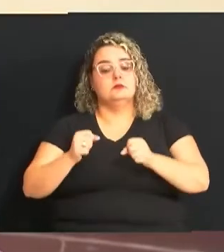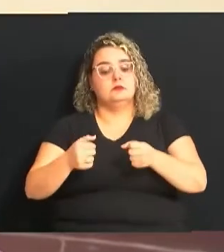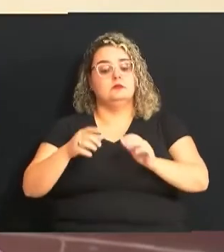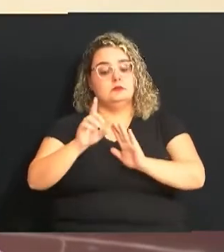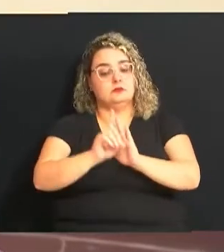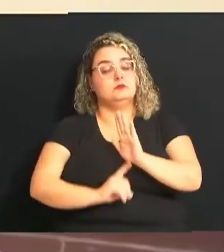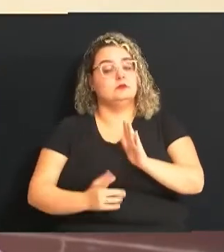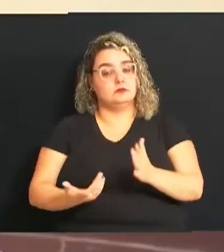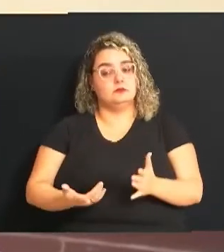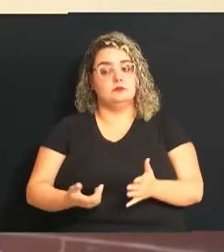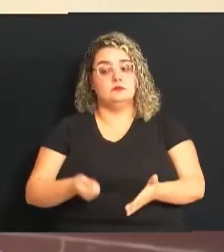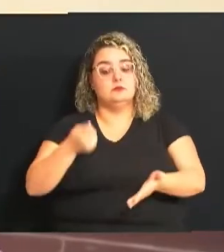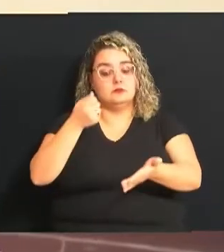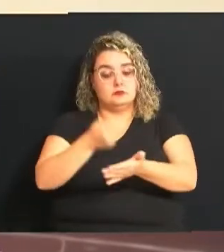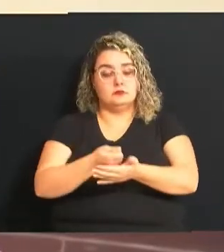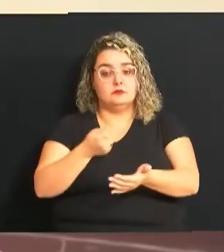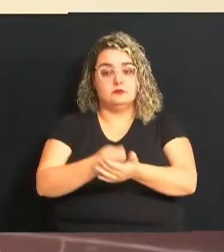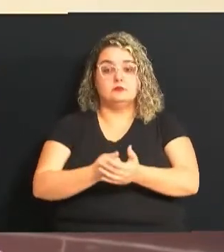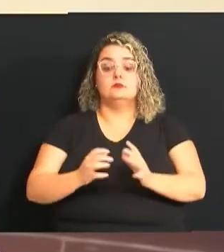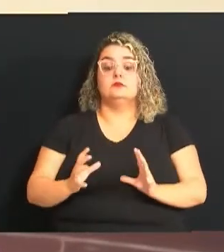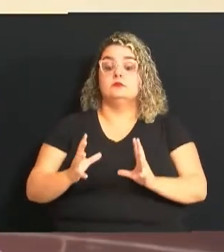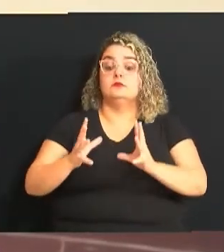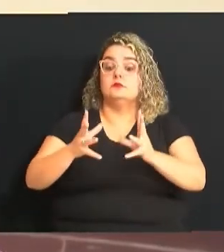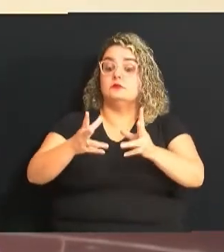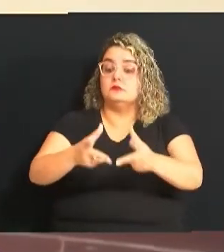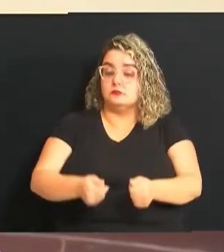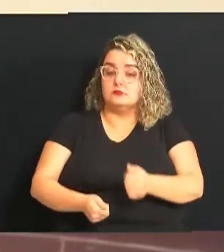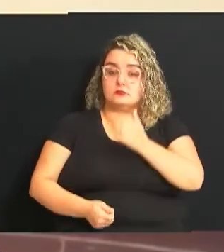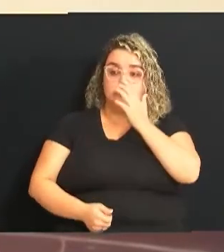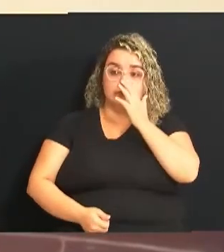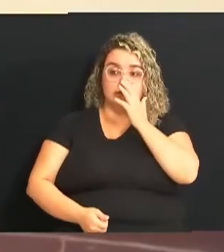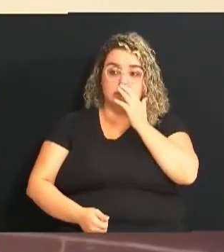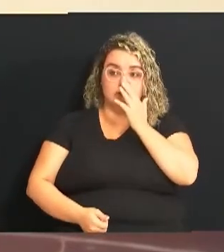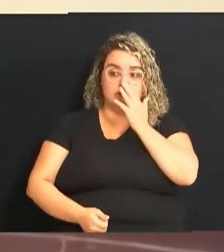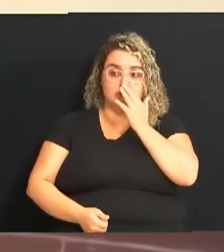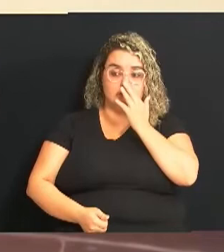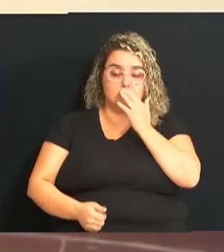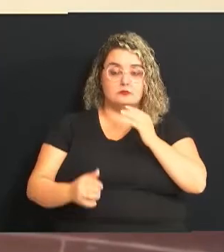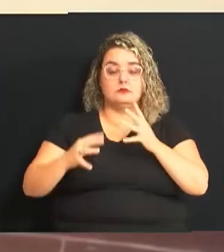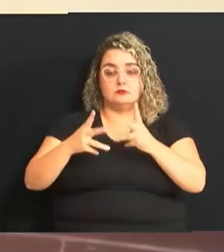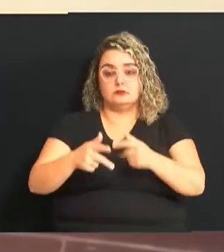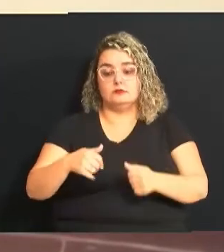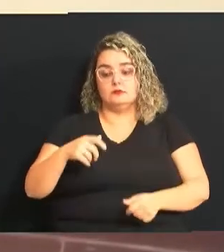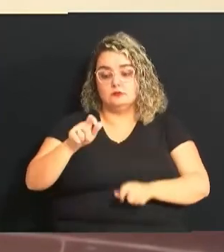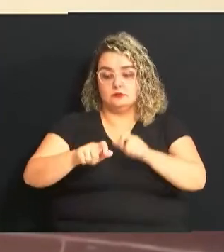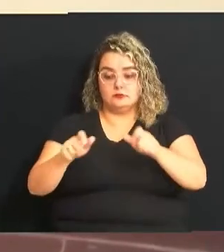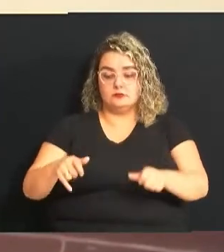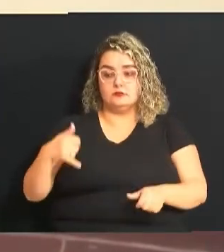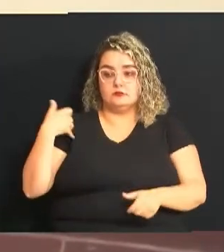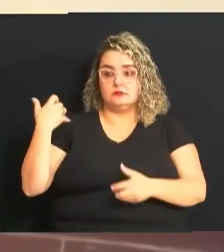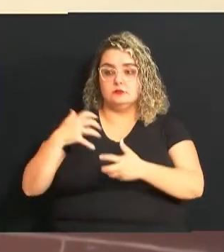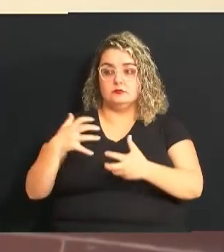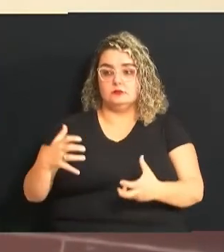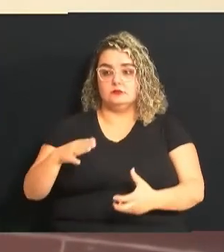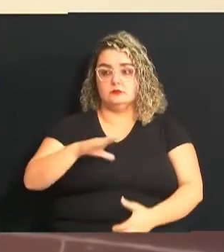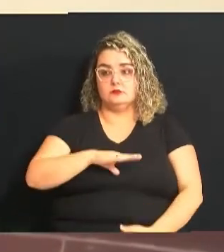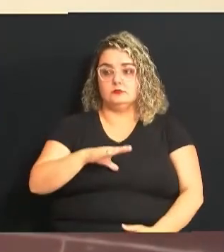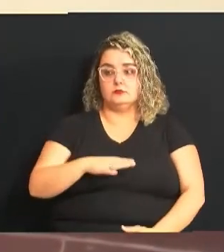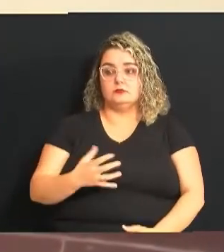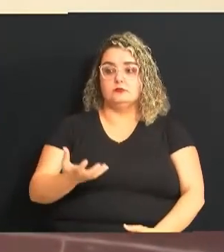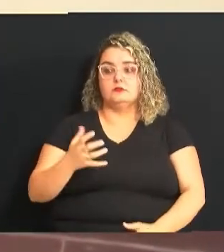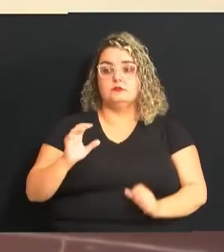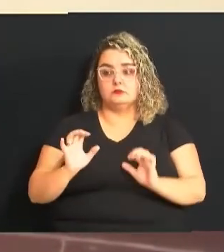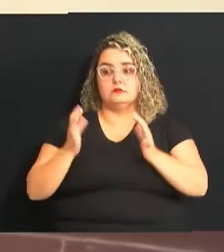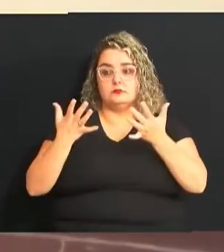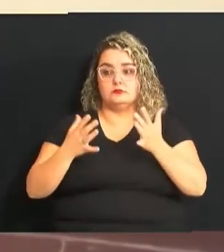sejam realmente garantidos para todos, para todas as pessoas idosas do nosso município. Então, eu quero celebrar a